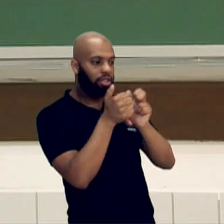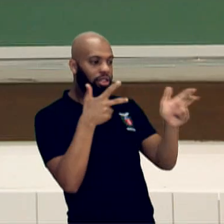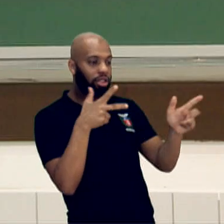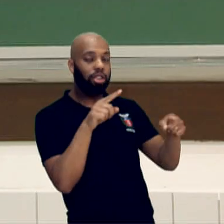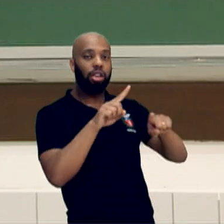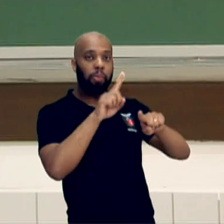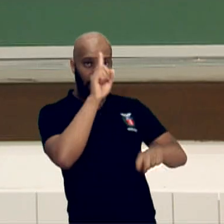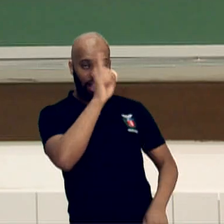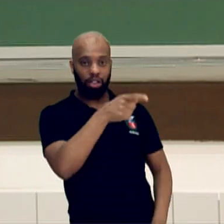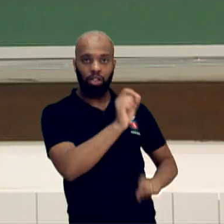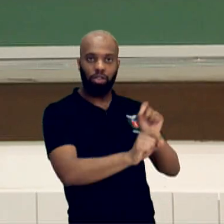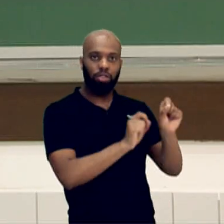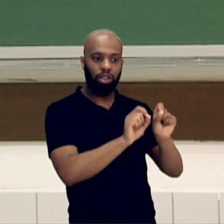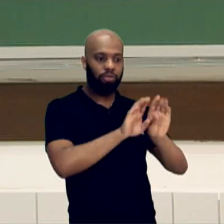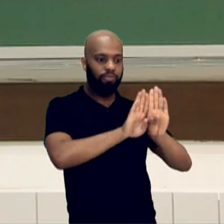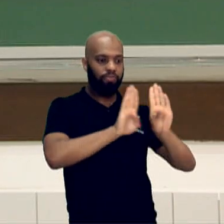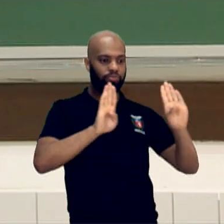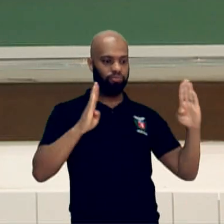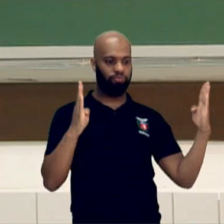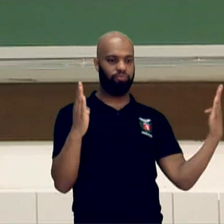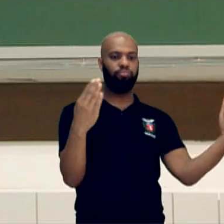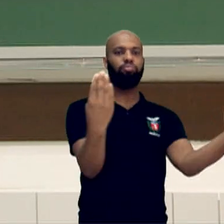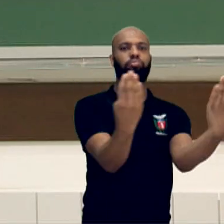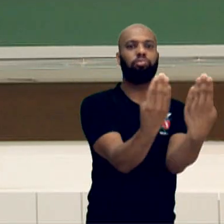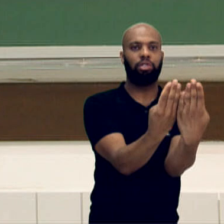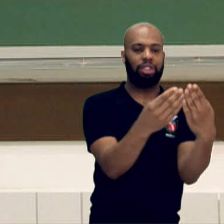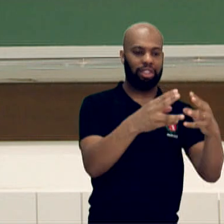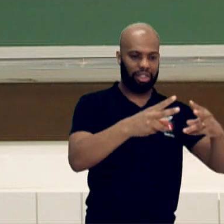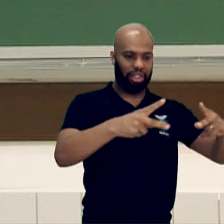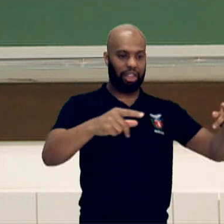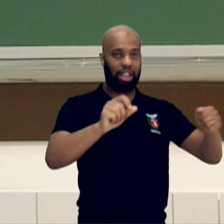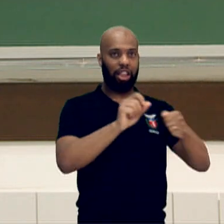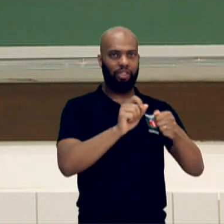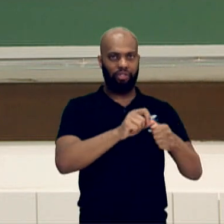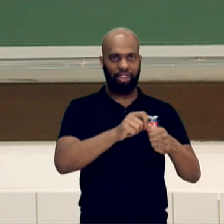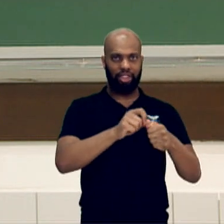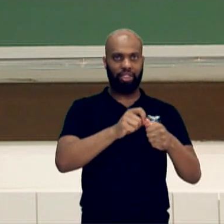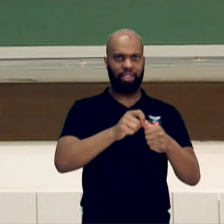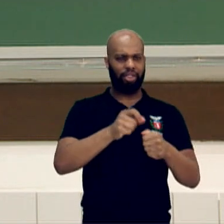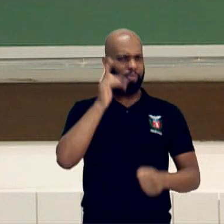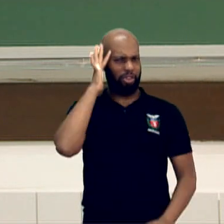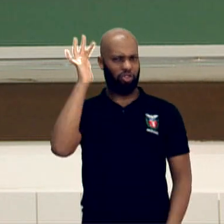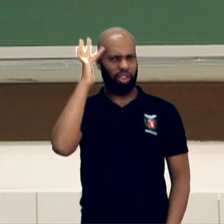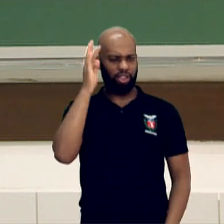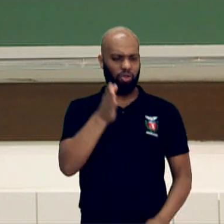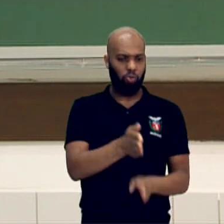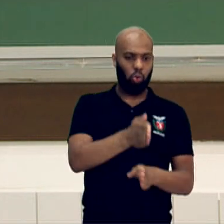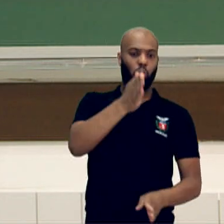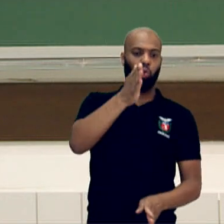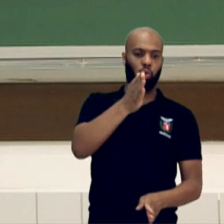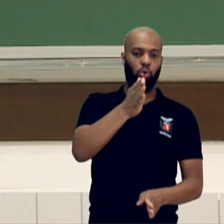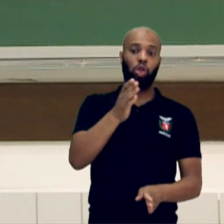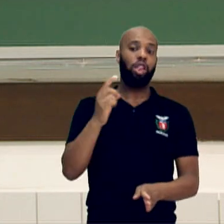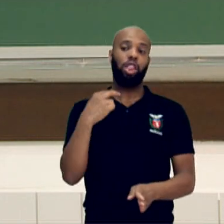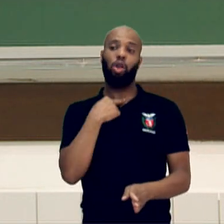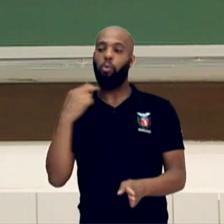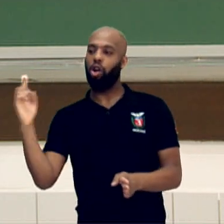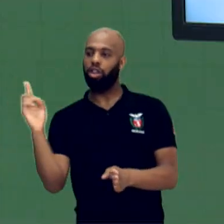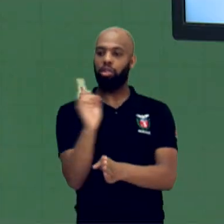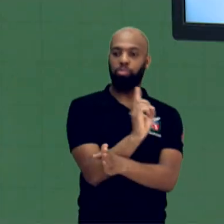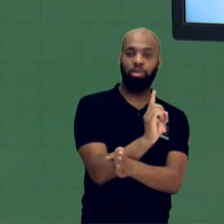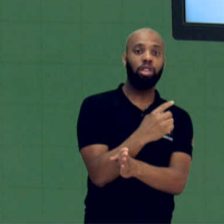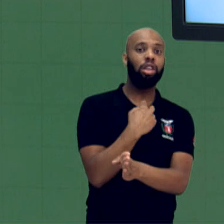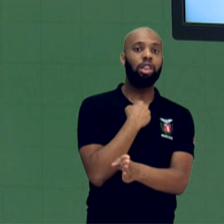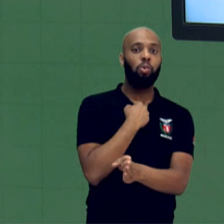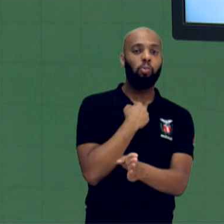foi construído imaginariamente um muro. Eles não poderiam, um não poderia passar para o outro lado. E eles